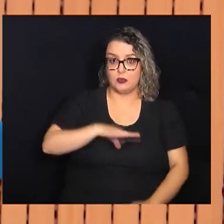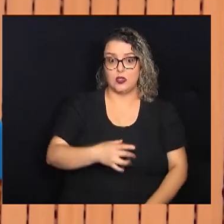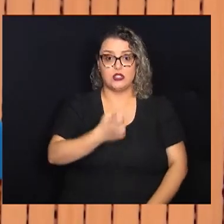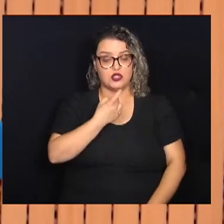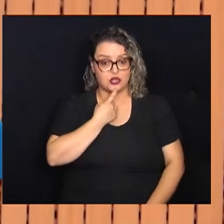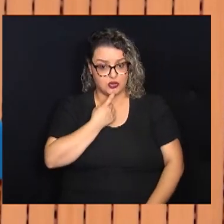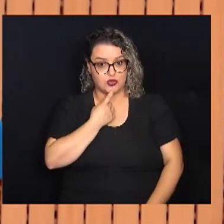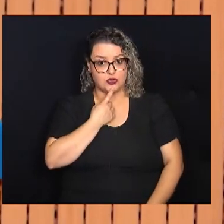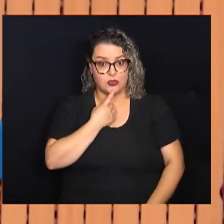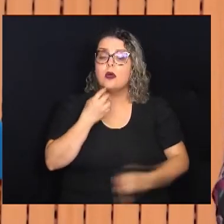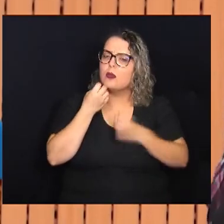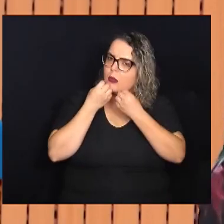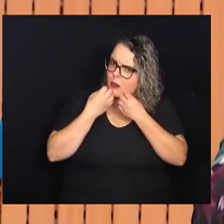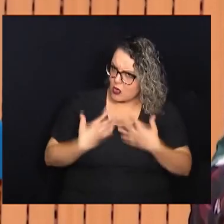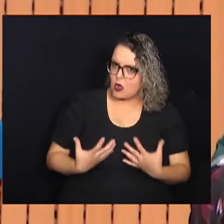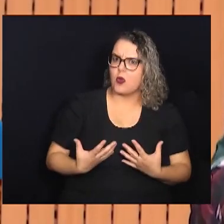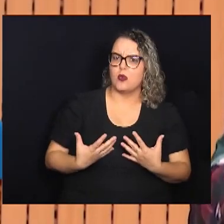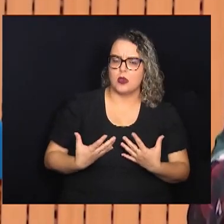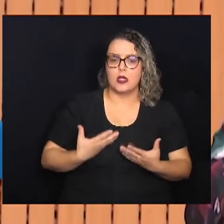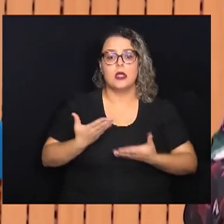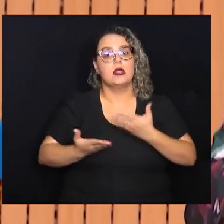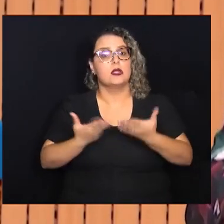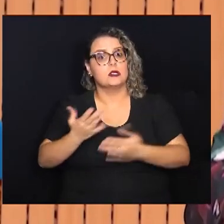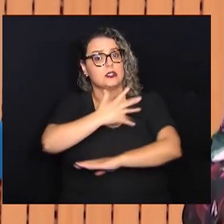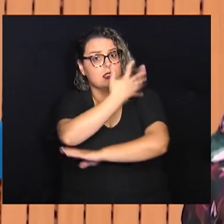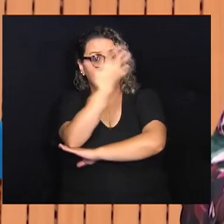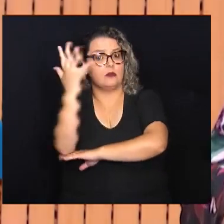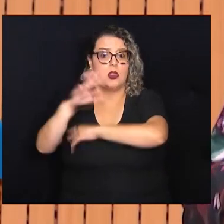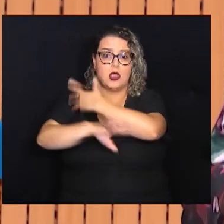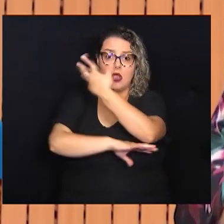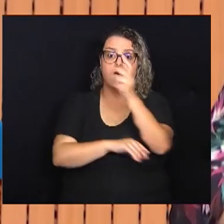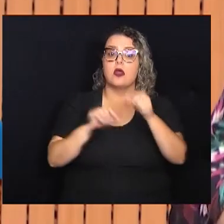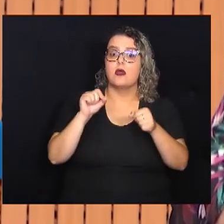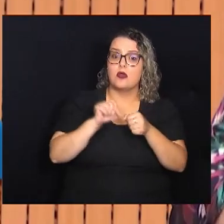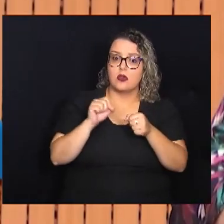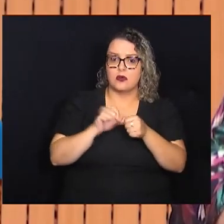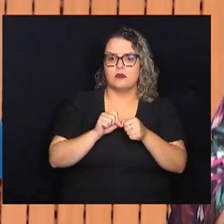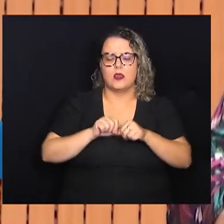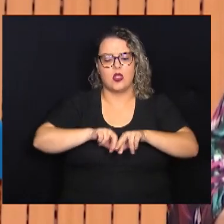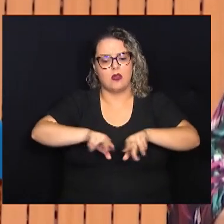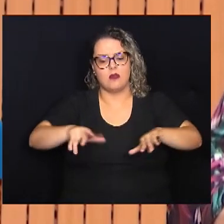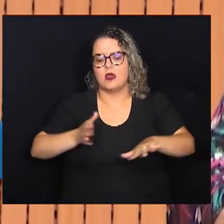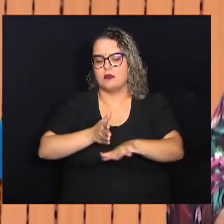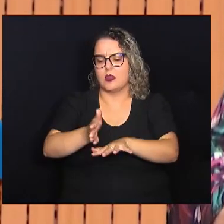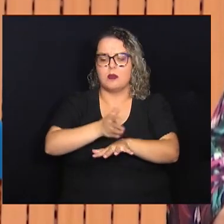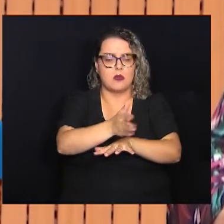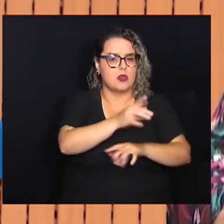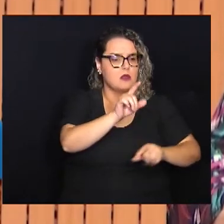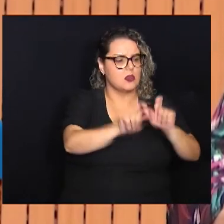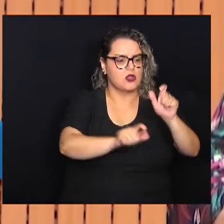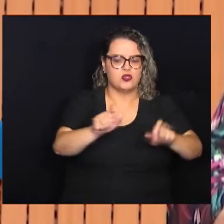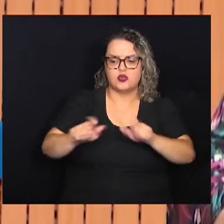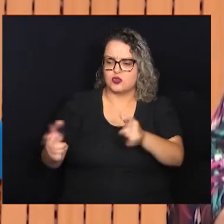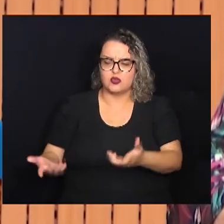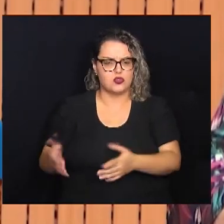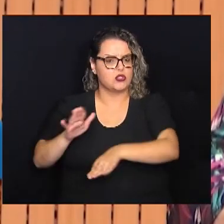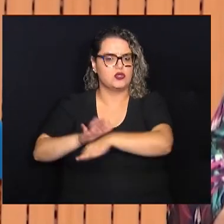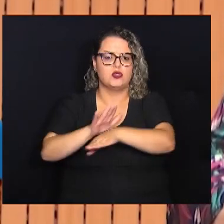uma legislação boa que trata da arborização, feita a várias mãos. É uma